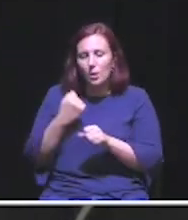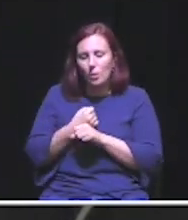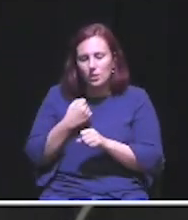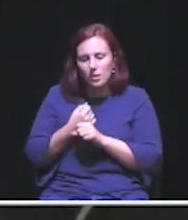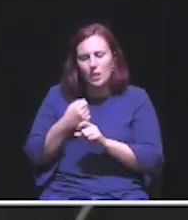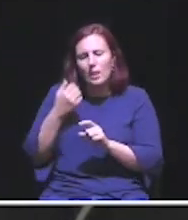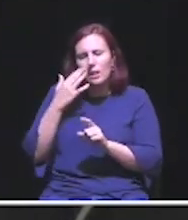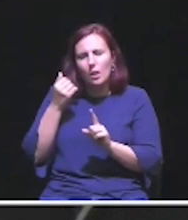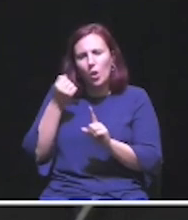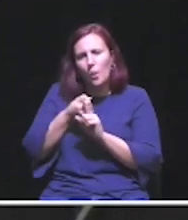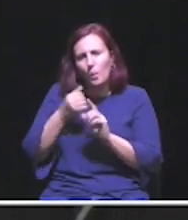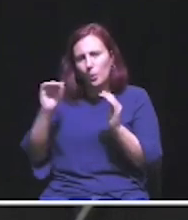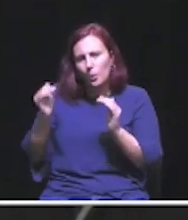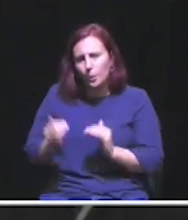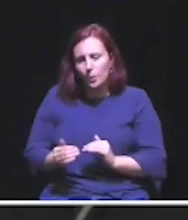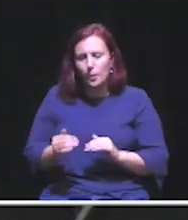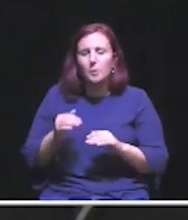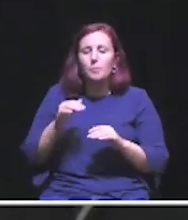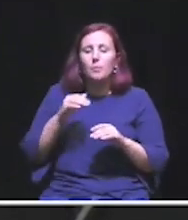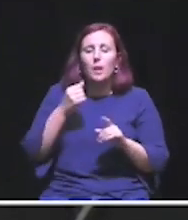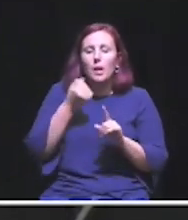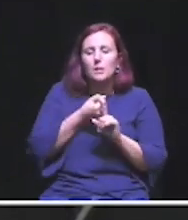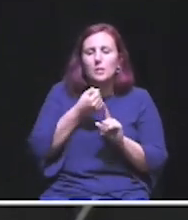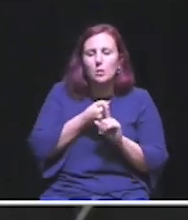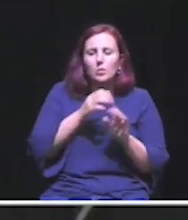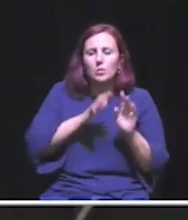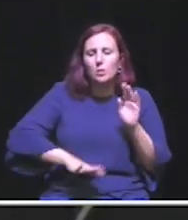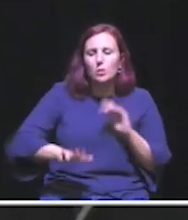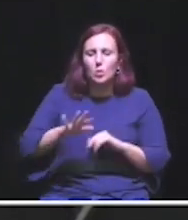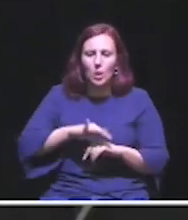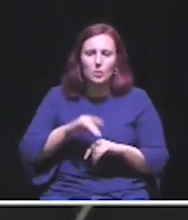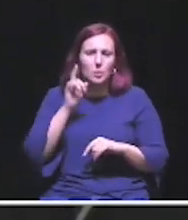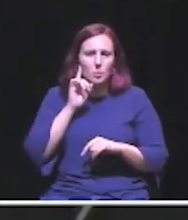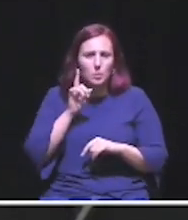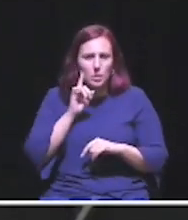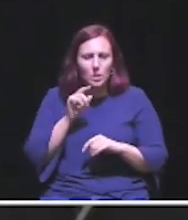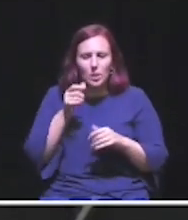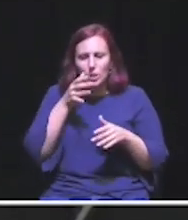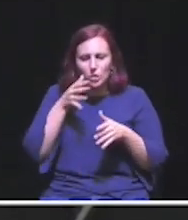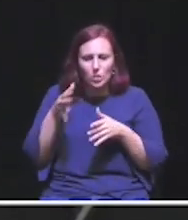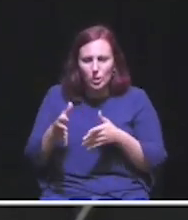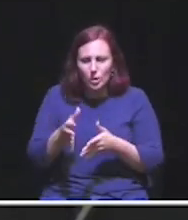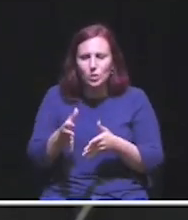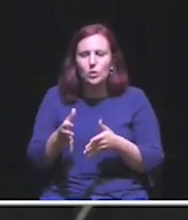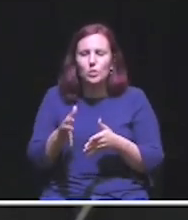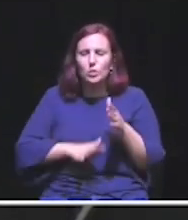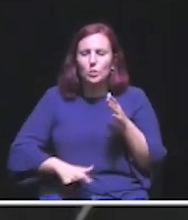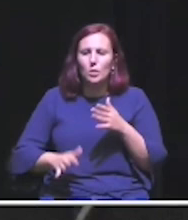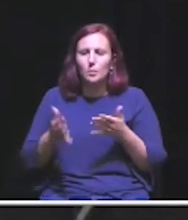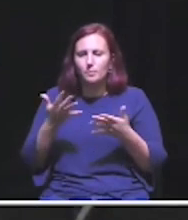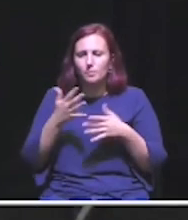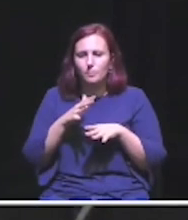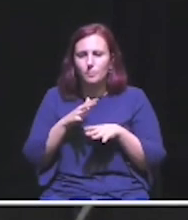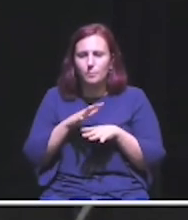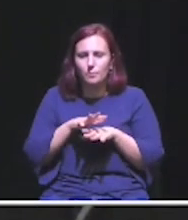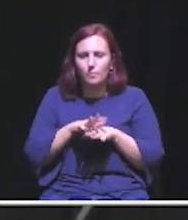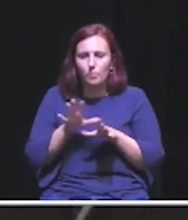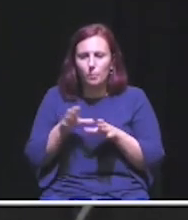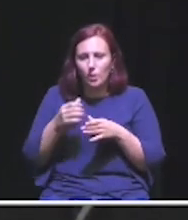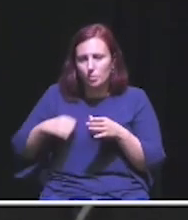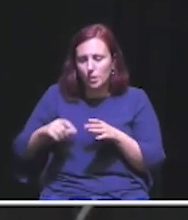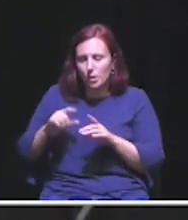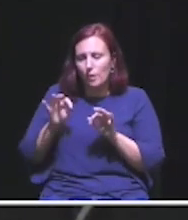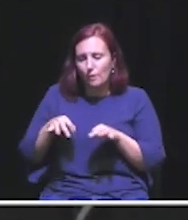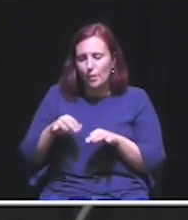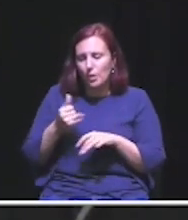no seu combate. As ações a nível nacional são essenciais. A Estratégia Nacional para a Integração das Comunidades Ciganas terminou em 2022